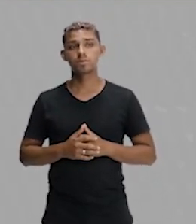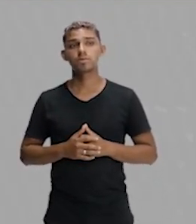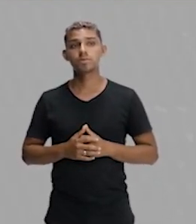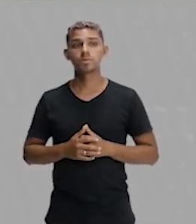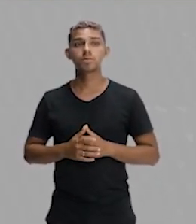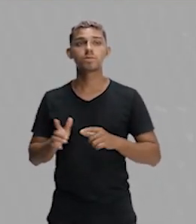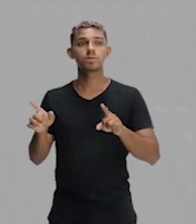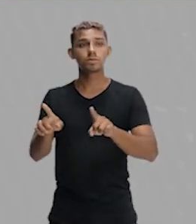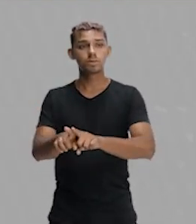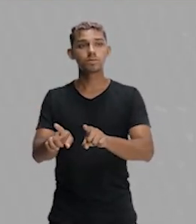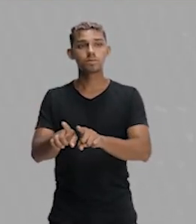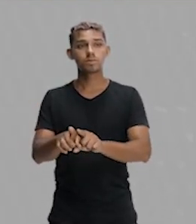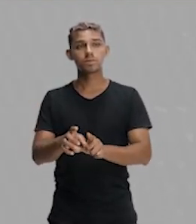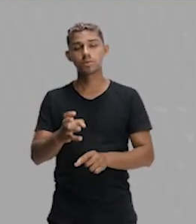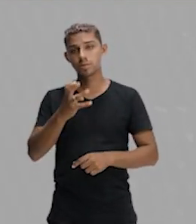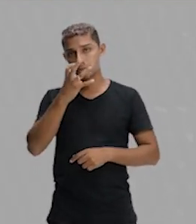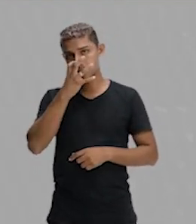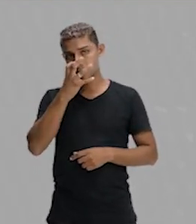vai observar